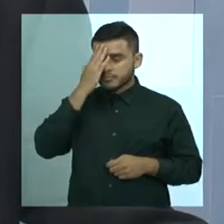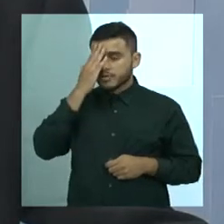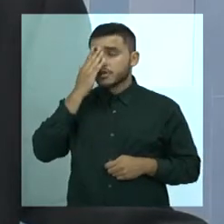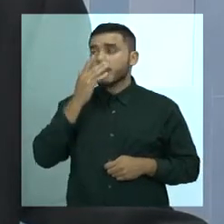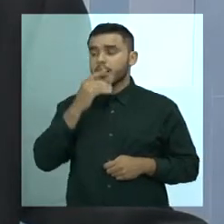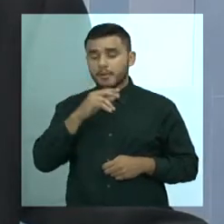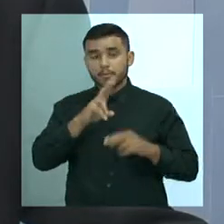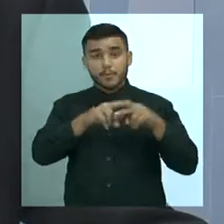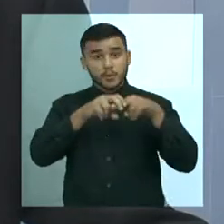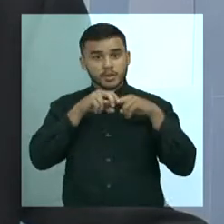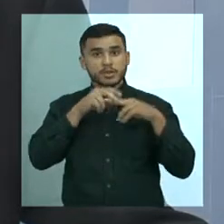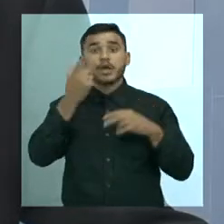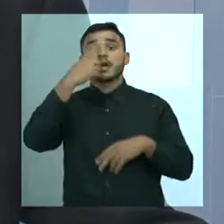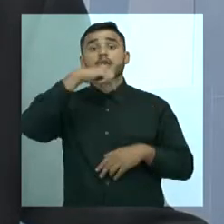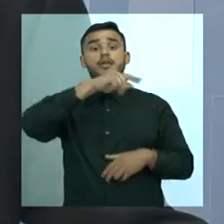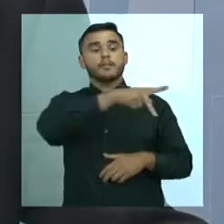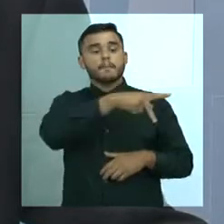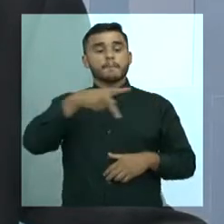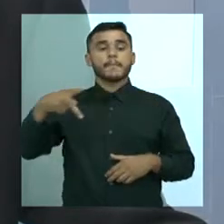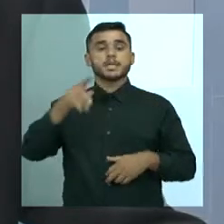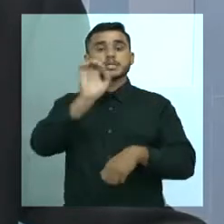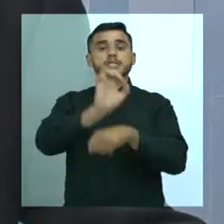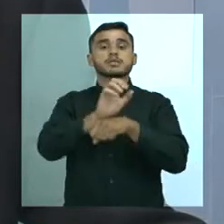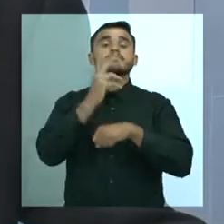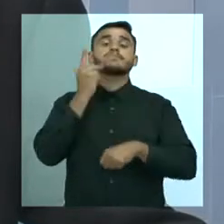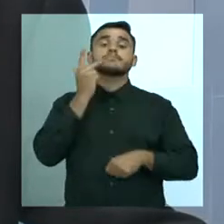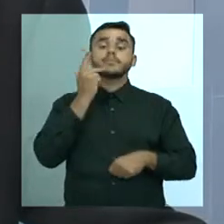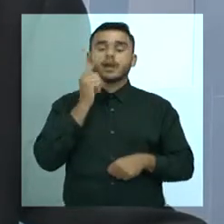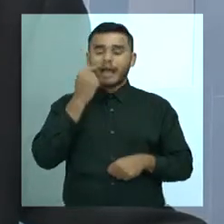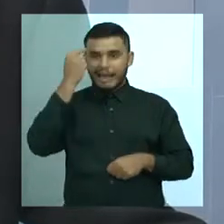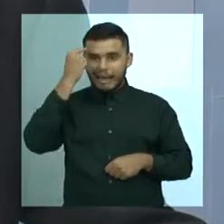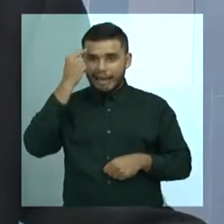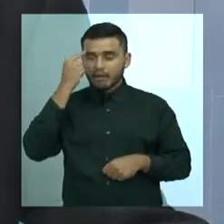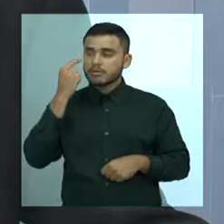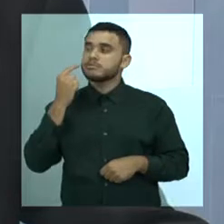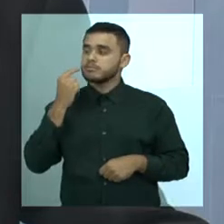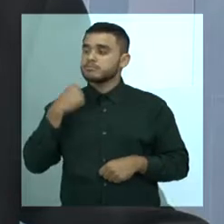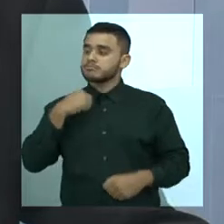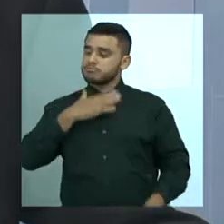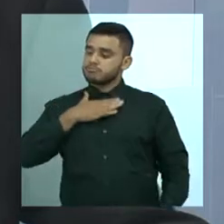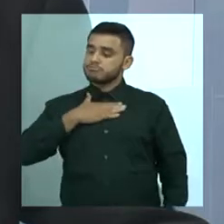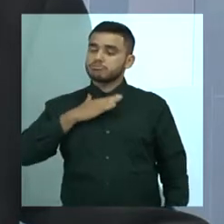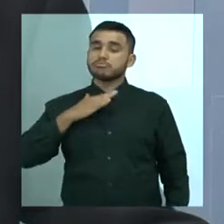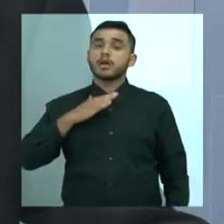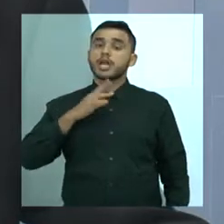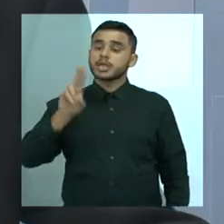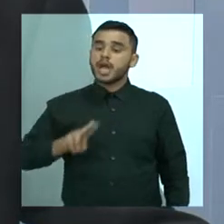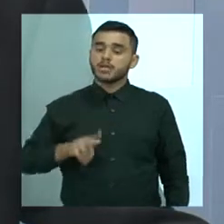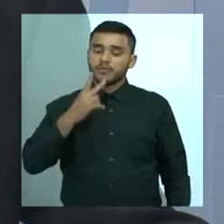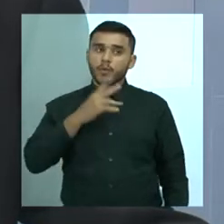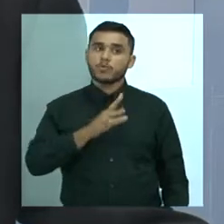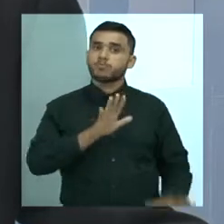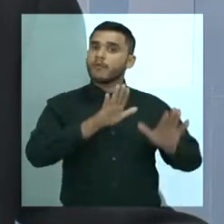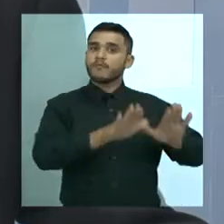Tasso Gereissati e o mesmo, com certeza, vai trabalhar numa possibilidade de reeleição em